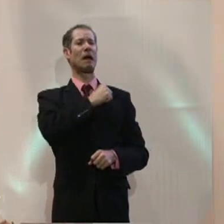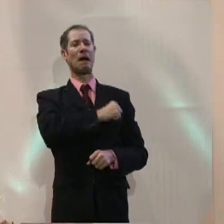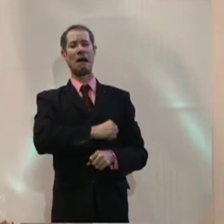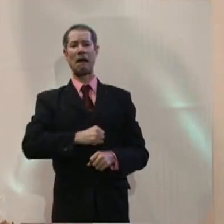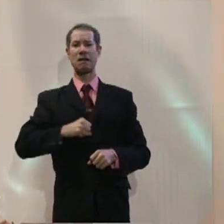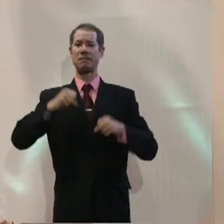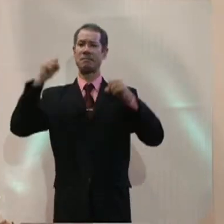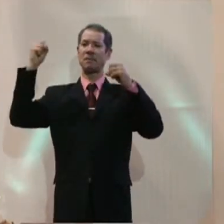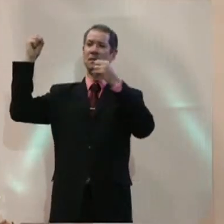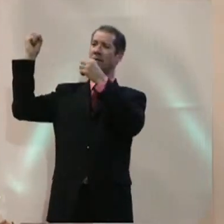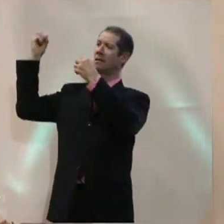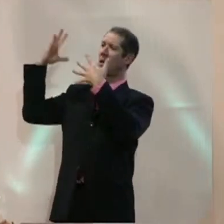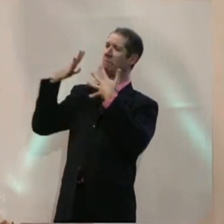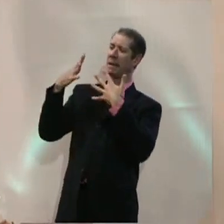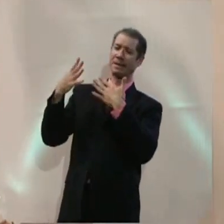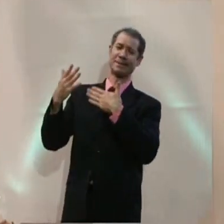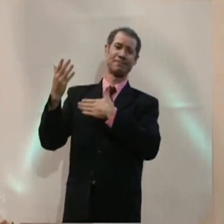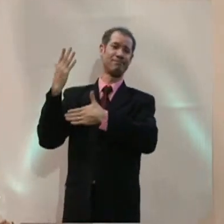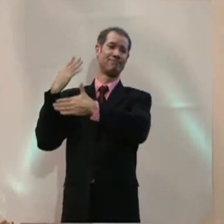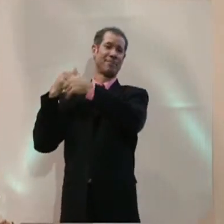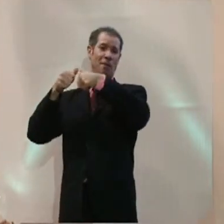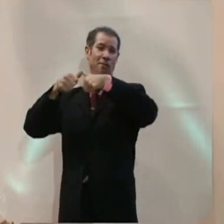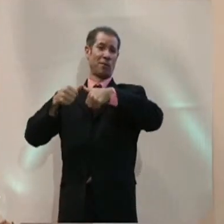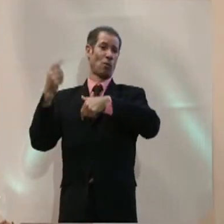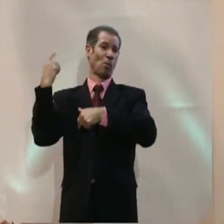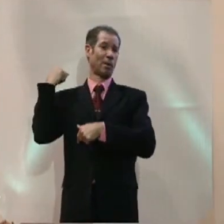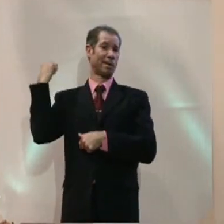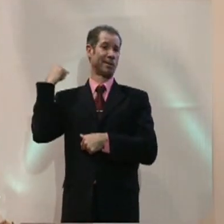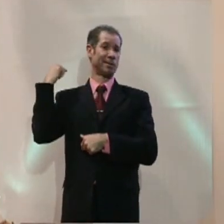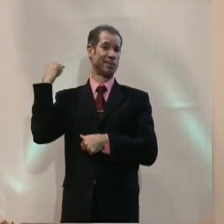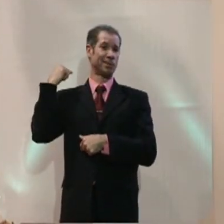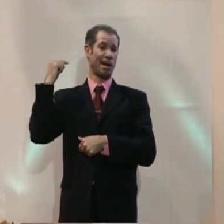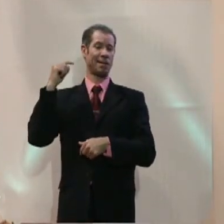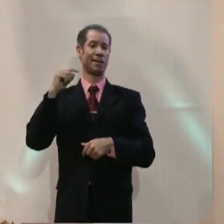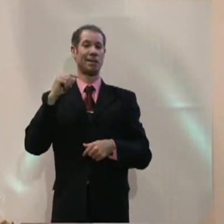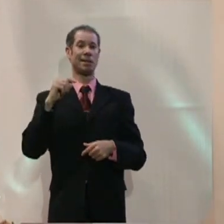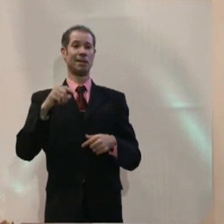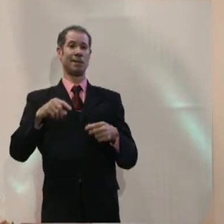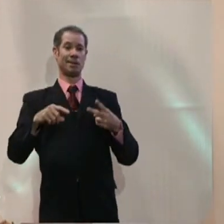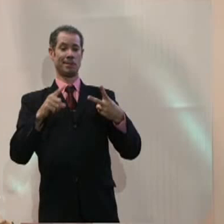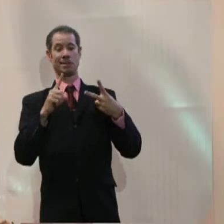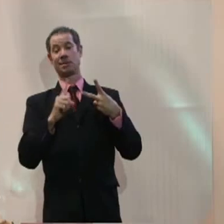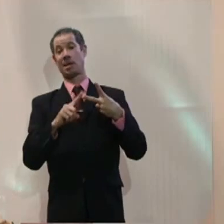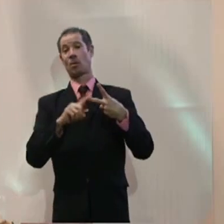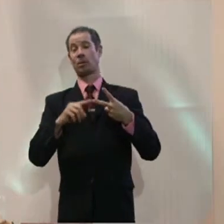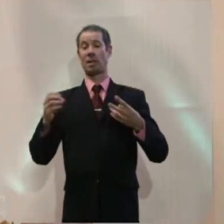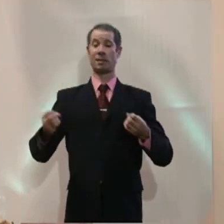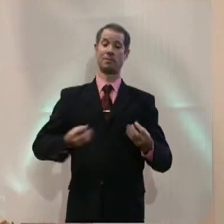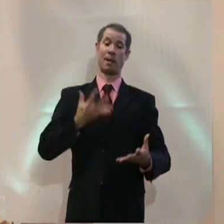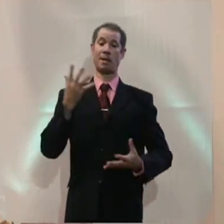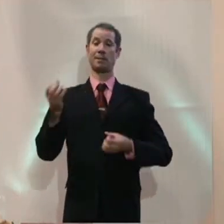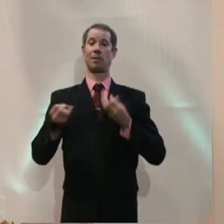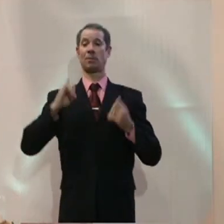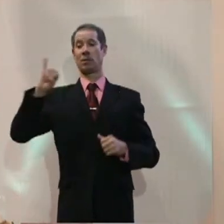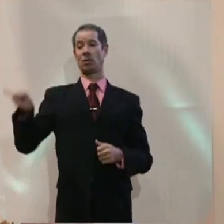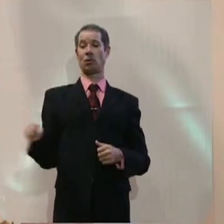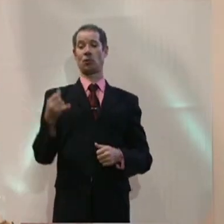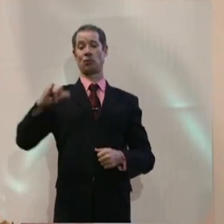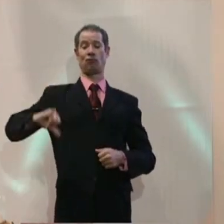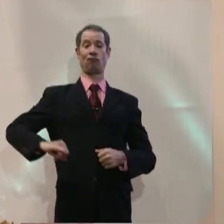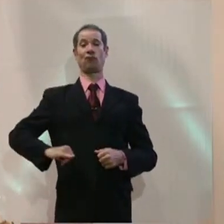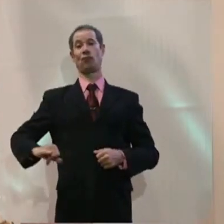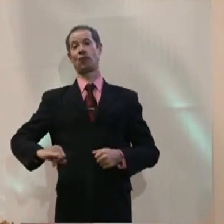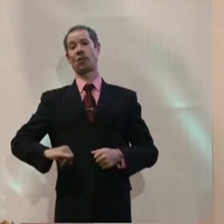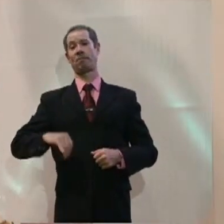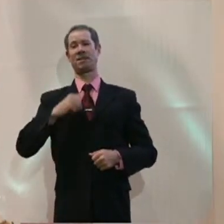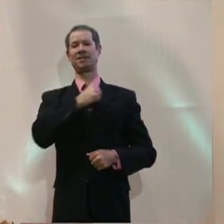da bênção que eu deixei para trás. E essa talvez seja a segunda expressão de Jó aqui nesse texto.